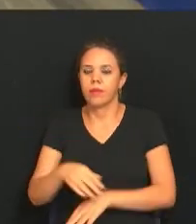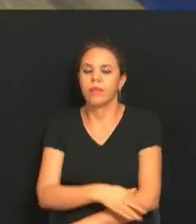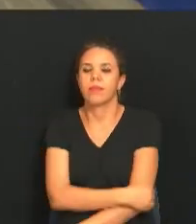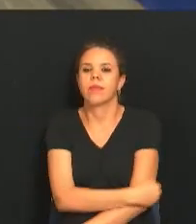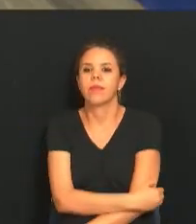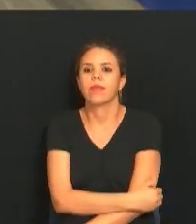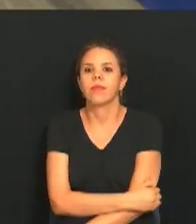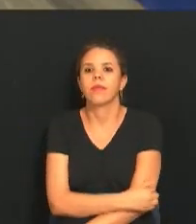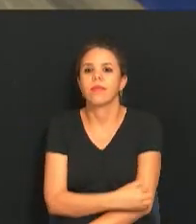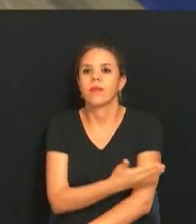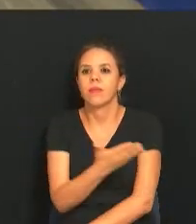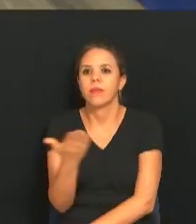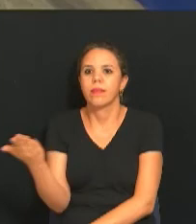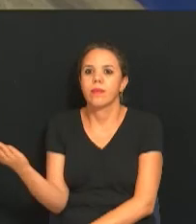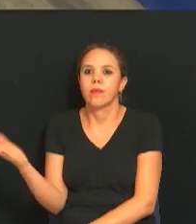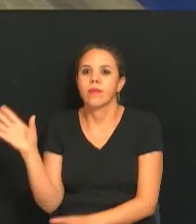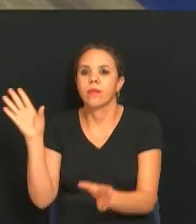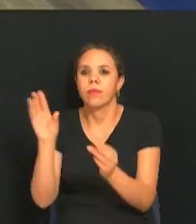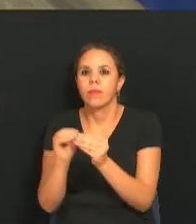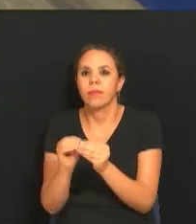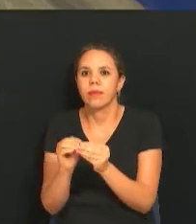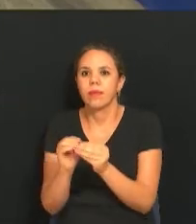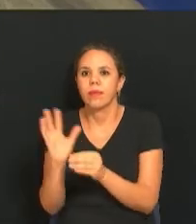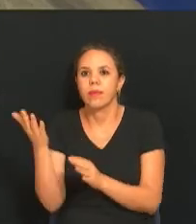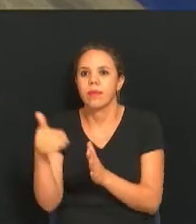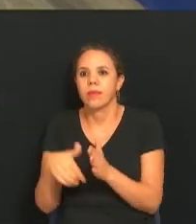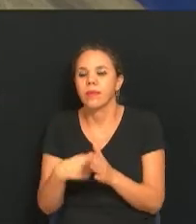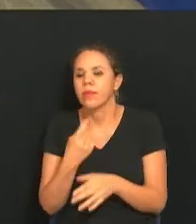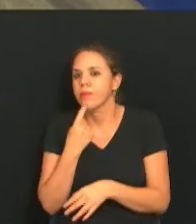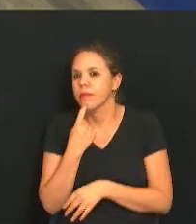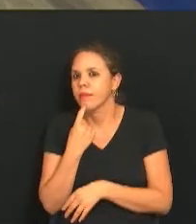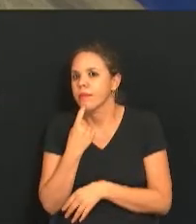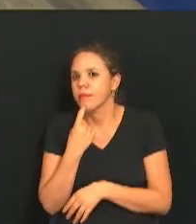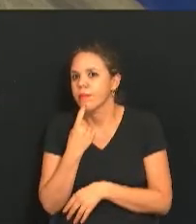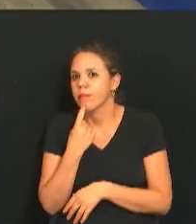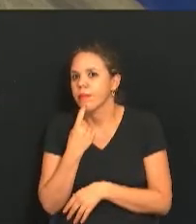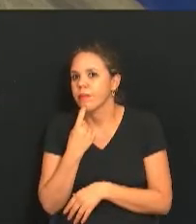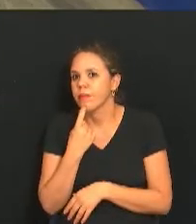para você e o resumo de tudo que está acontecendo em Campinas e, claro, aqui no